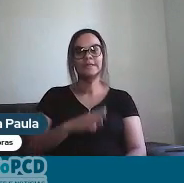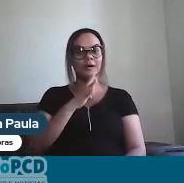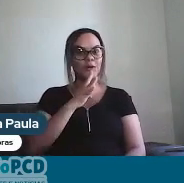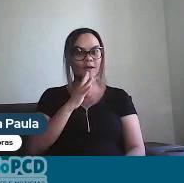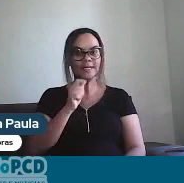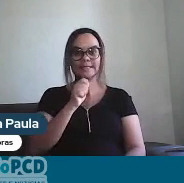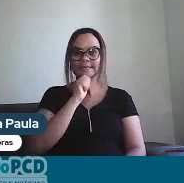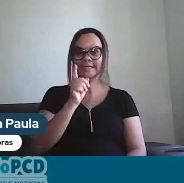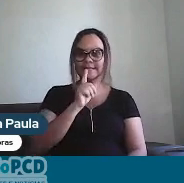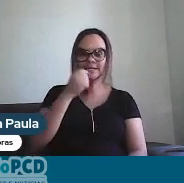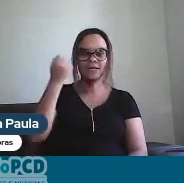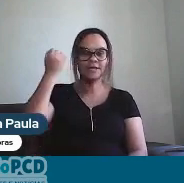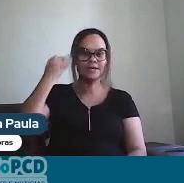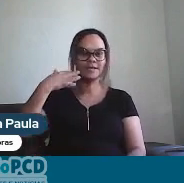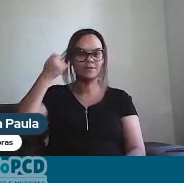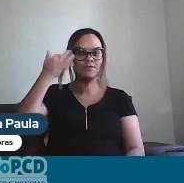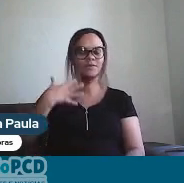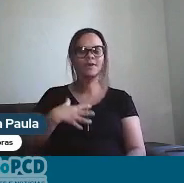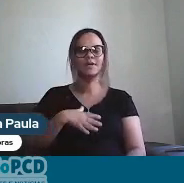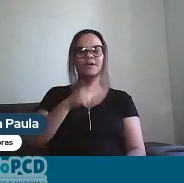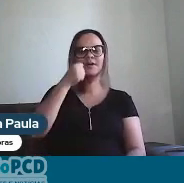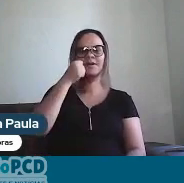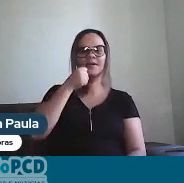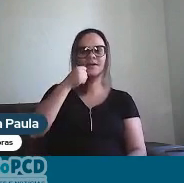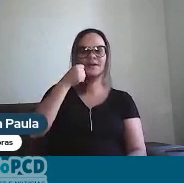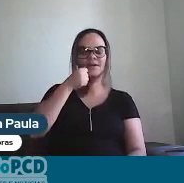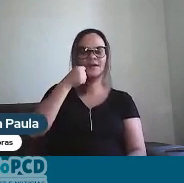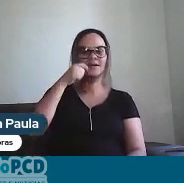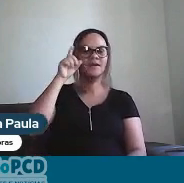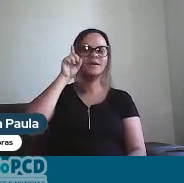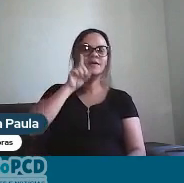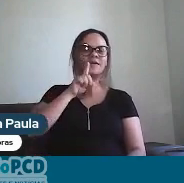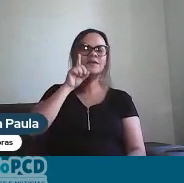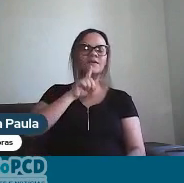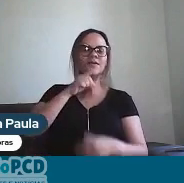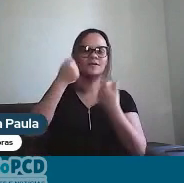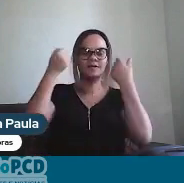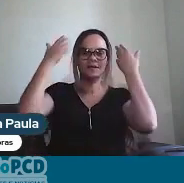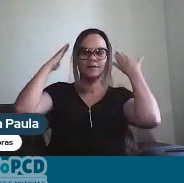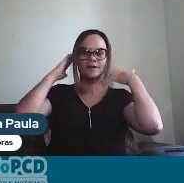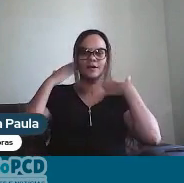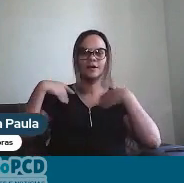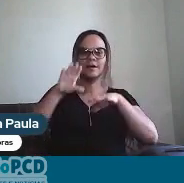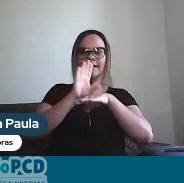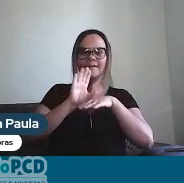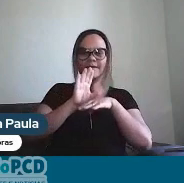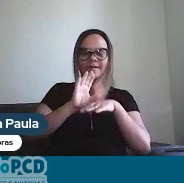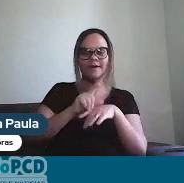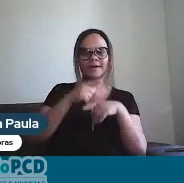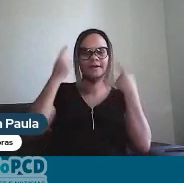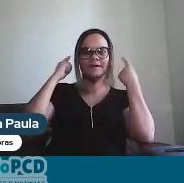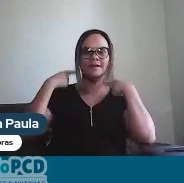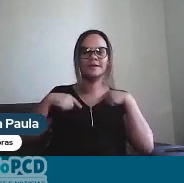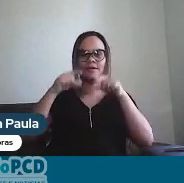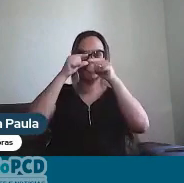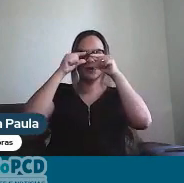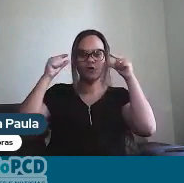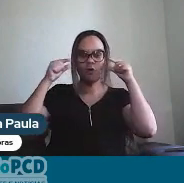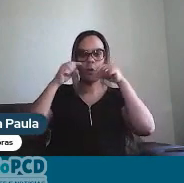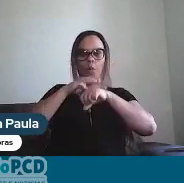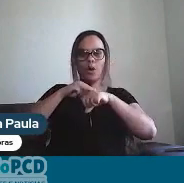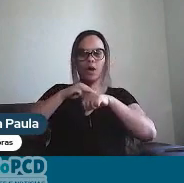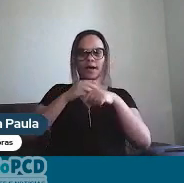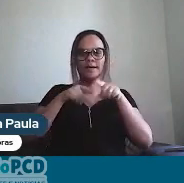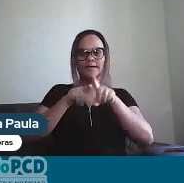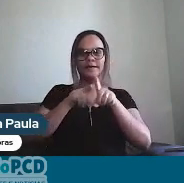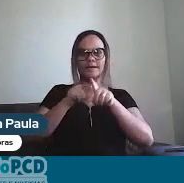vou fazer uma descrição rápida. Eu sou uma mulher de pele clara, tenho cabelos castanhos, longos e lisos, olhos castanhos. Hoje eu estou